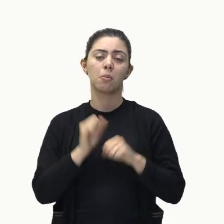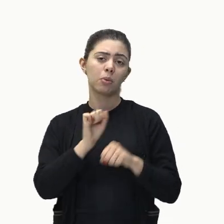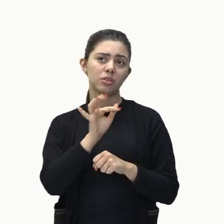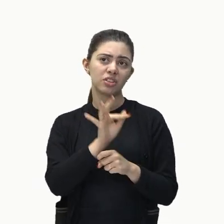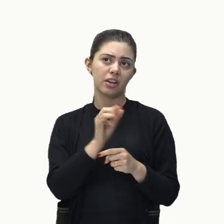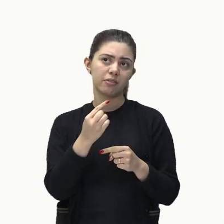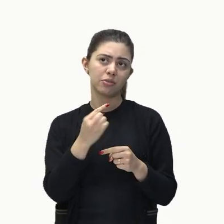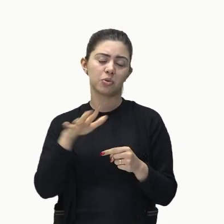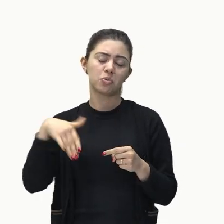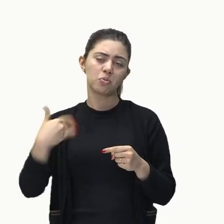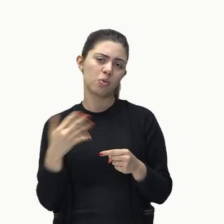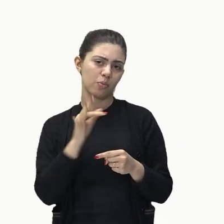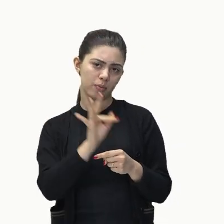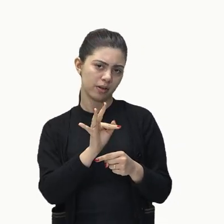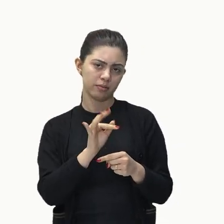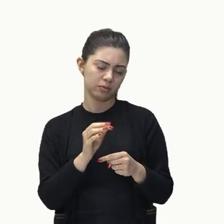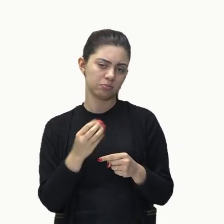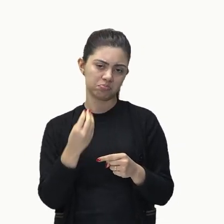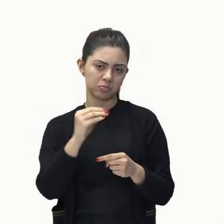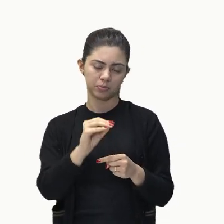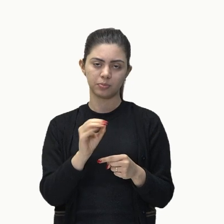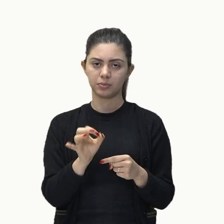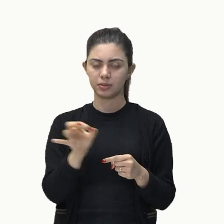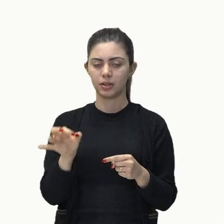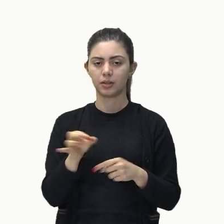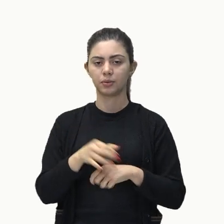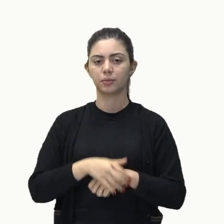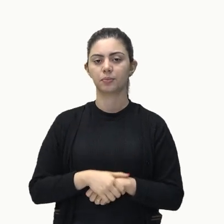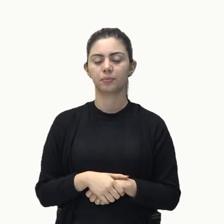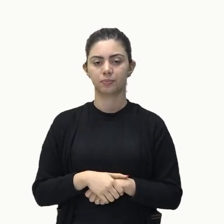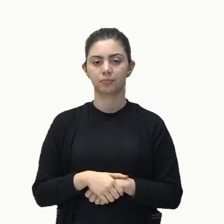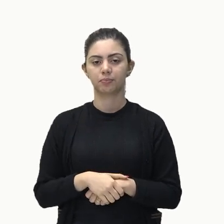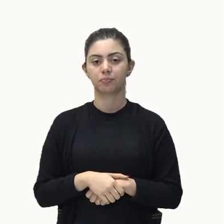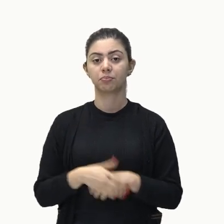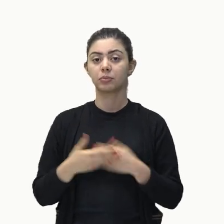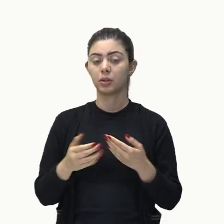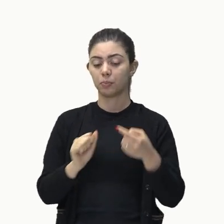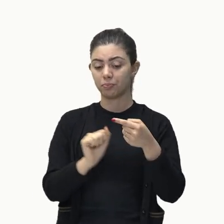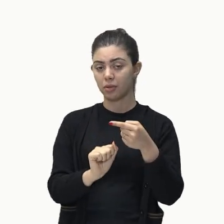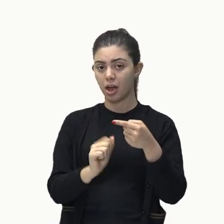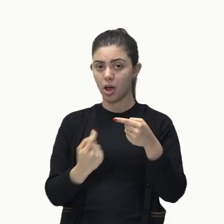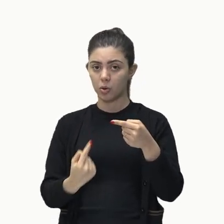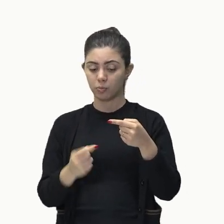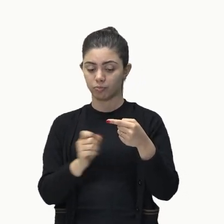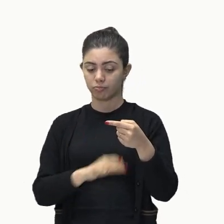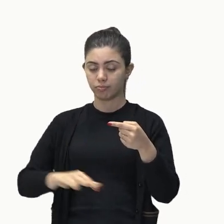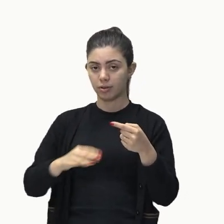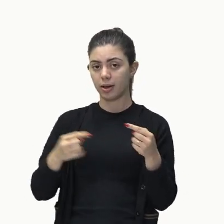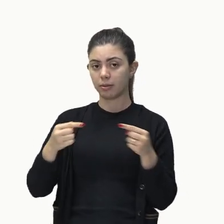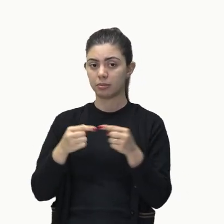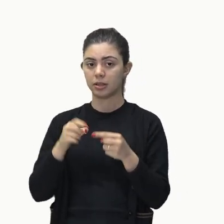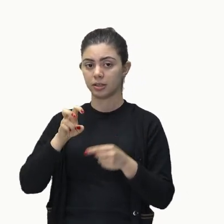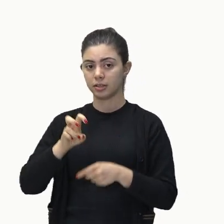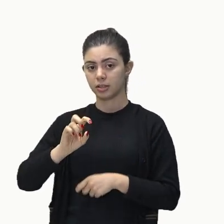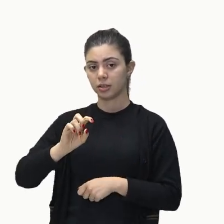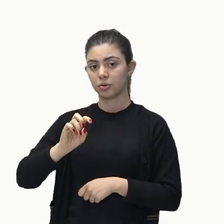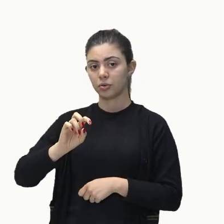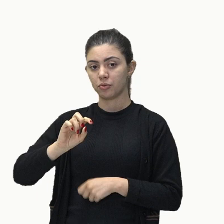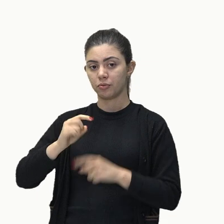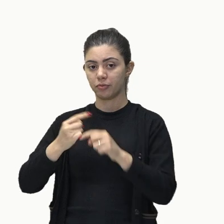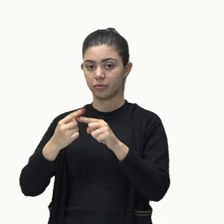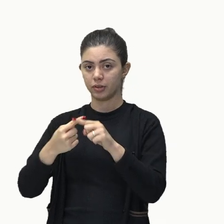chamar somente de F, porque não vai ter mais índice nas outras variáveis. A área 1 é 5 vezes 10 a menos 4.